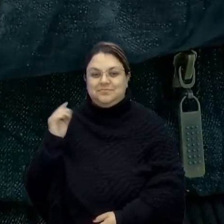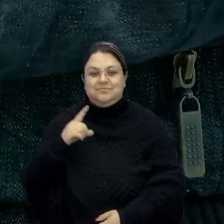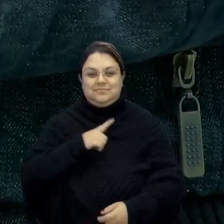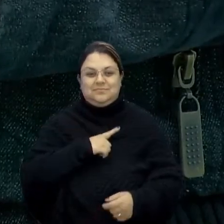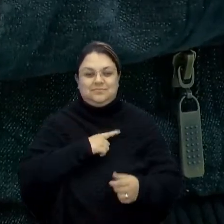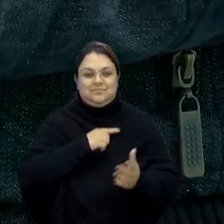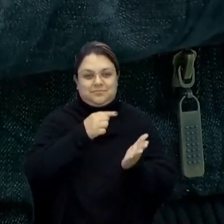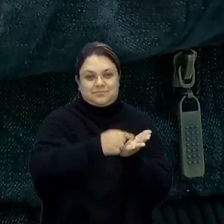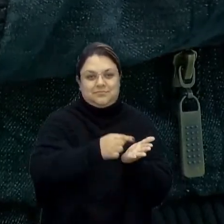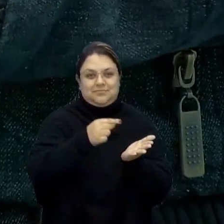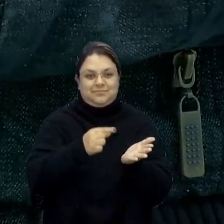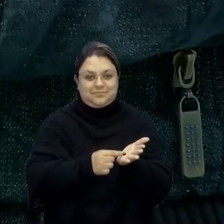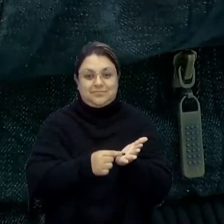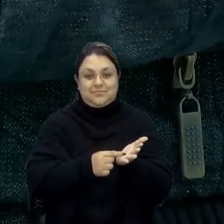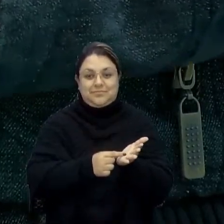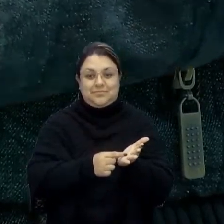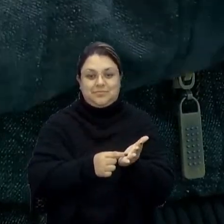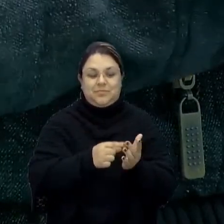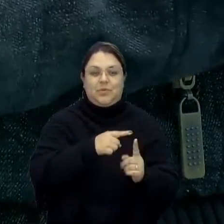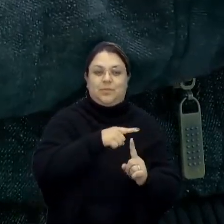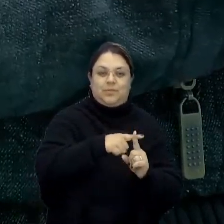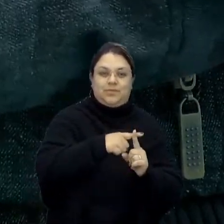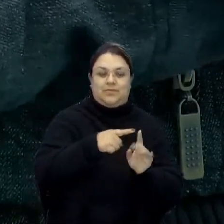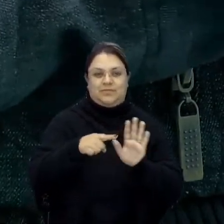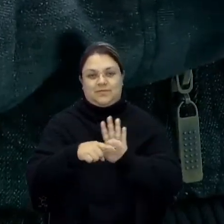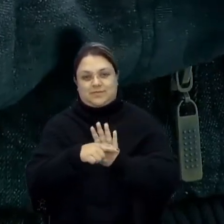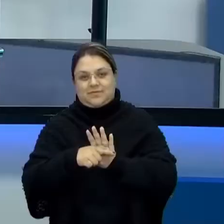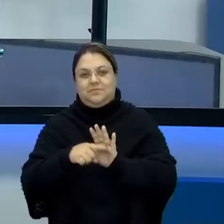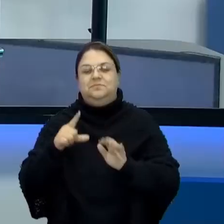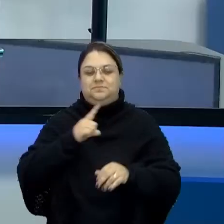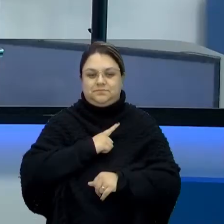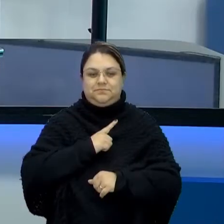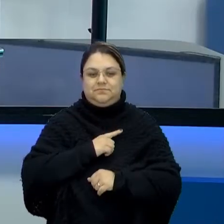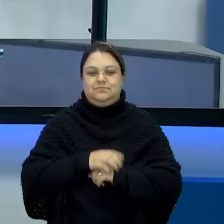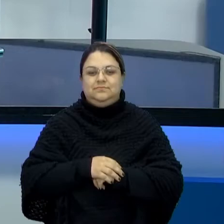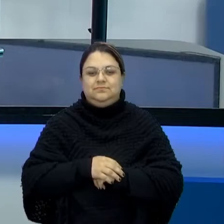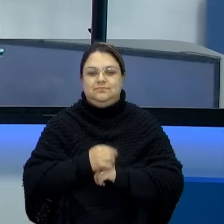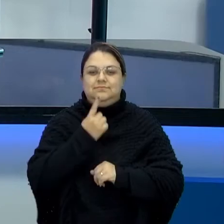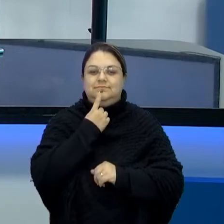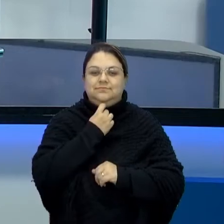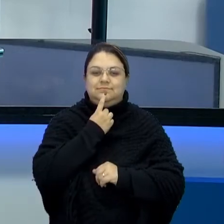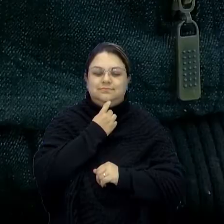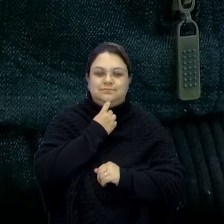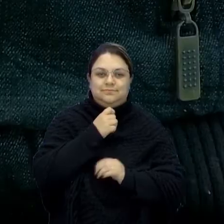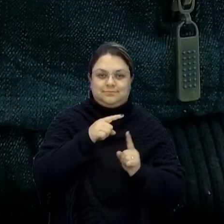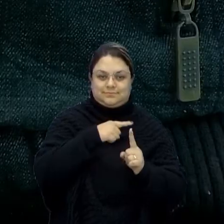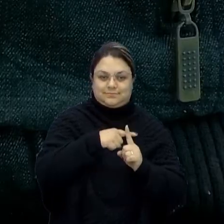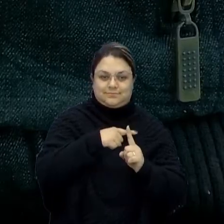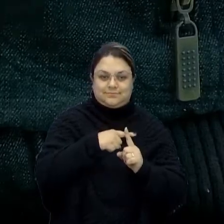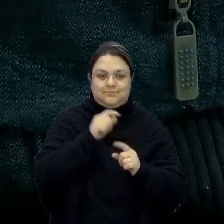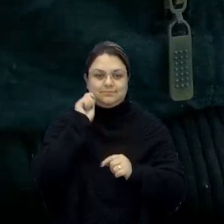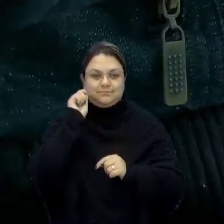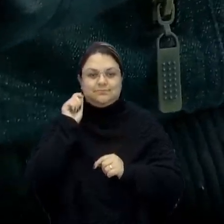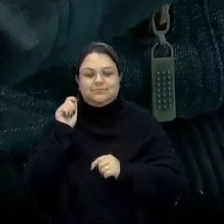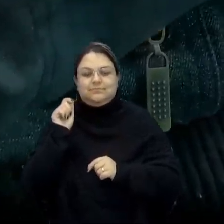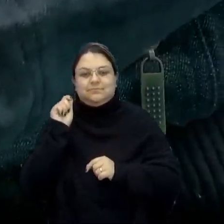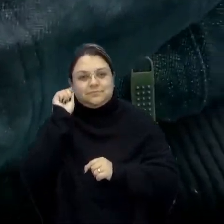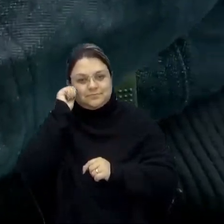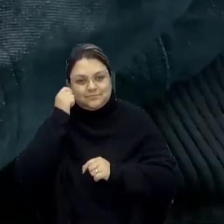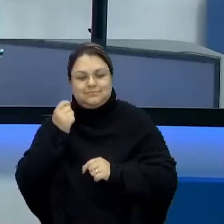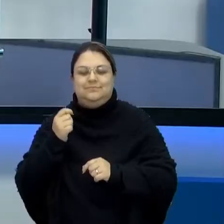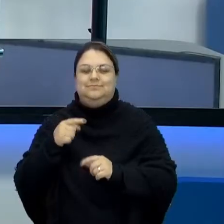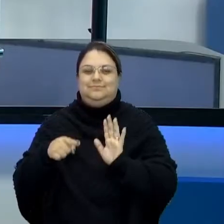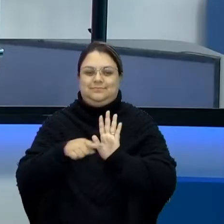né? O polo positivo e o polo negativo. Então aqui o vermelhinho é o polo positivo e aqui é o polo negativo. Então